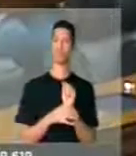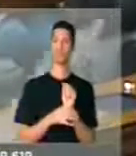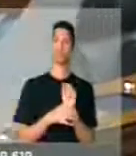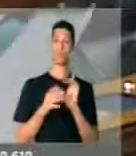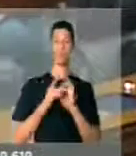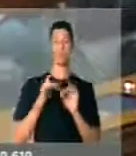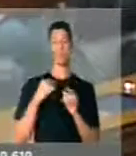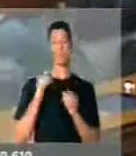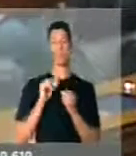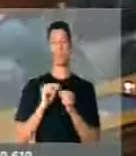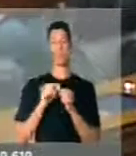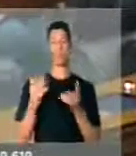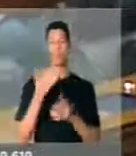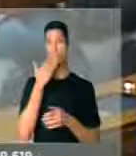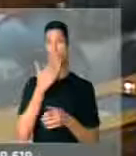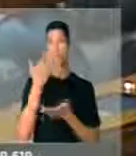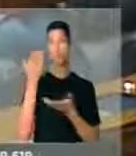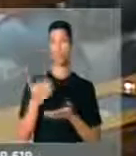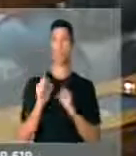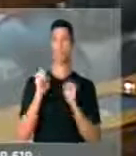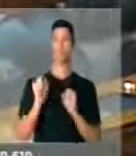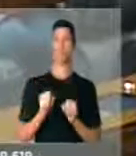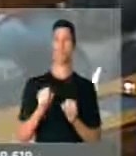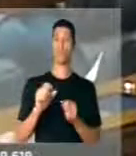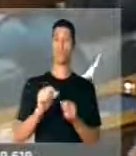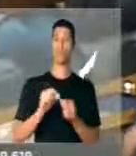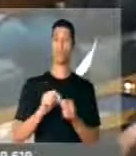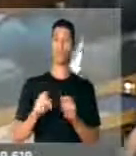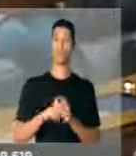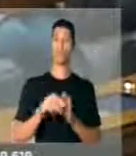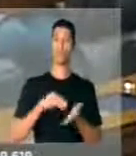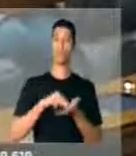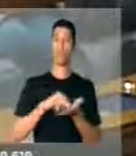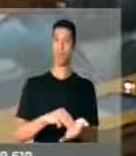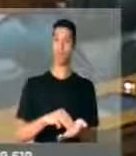certo. Então, eu faço aqui um apelo a Vossa Excelência que pode submeter